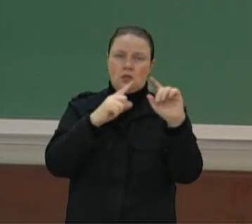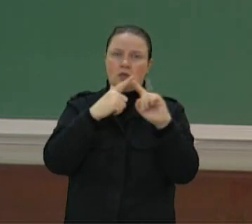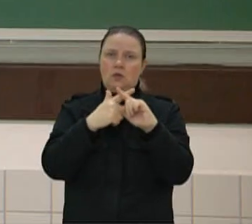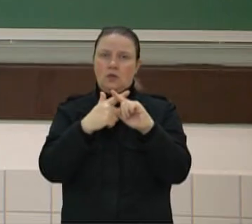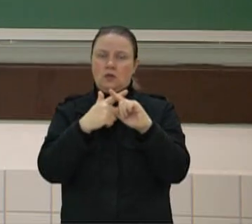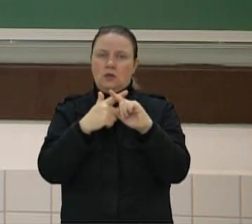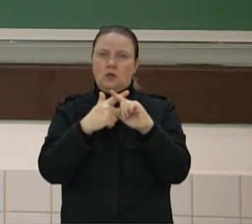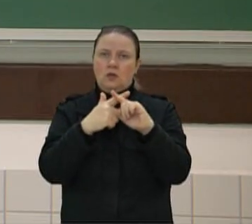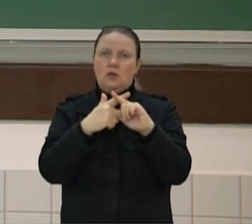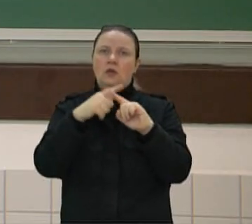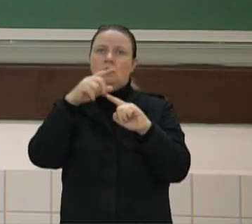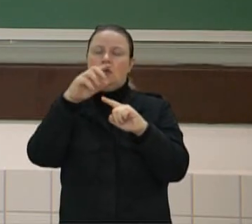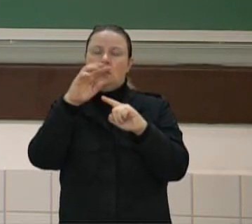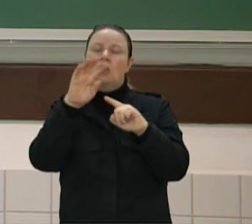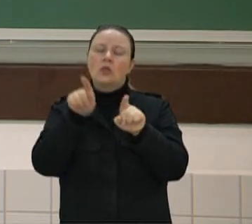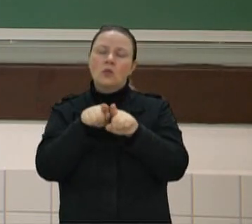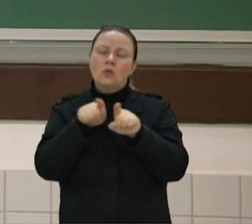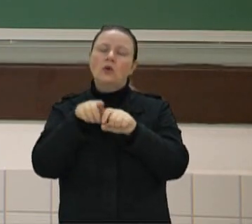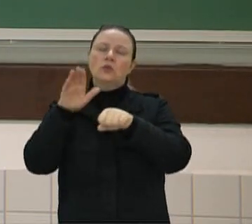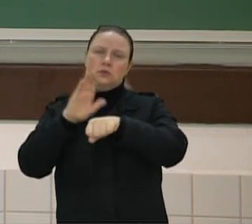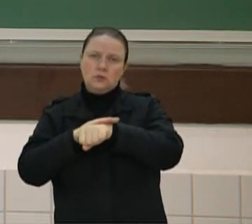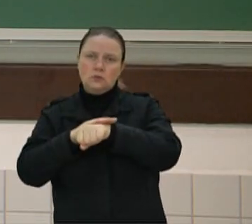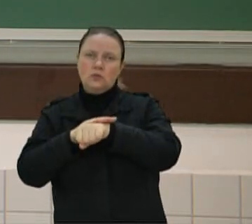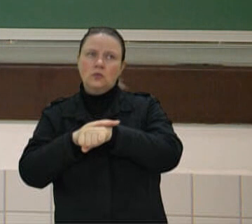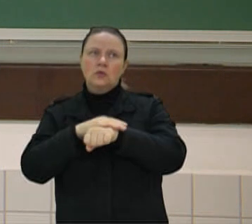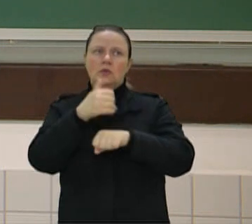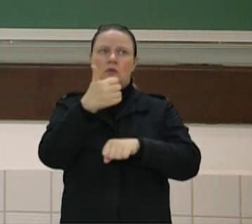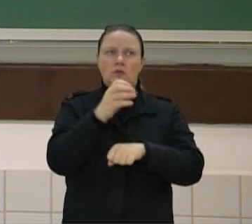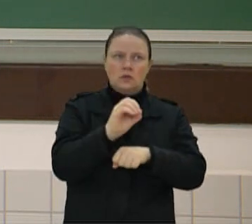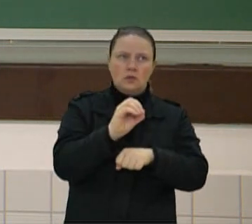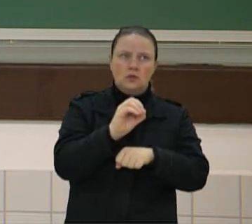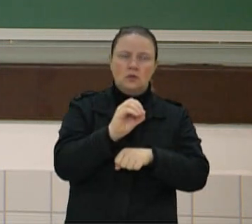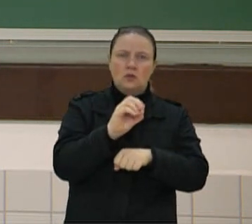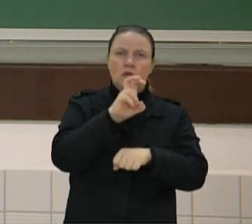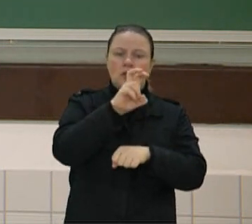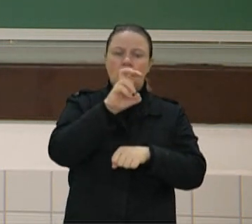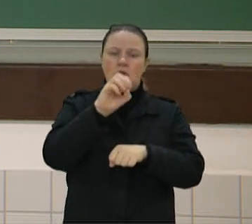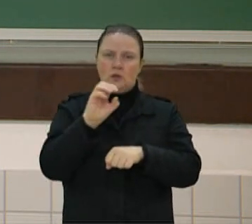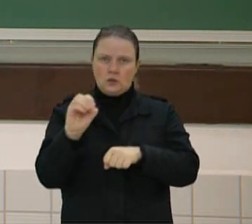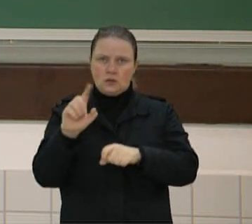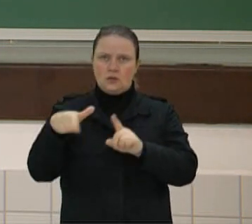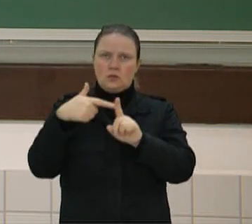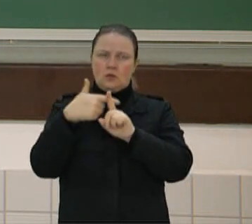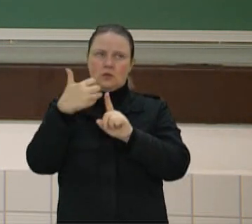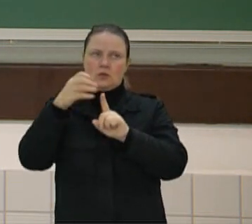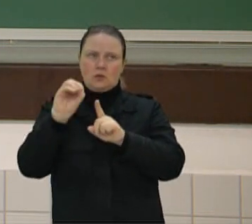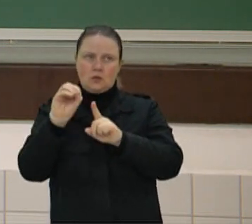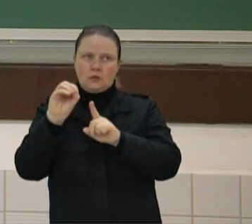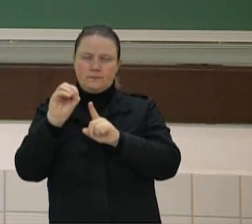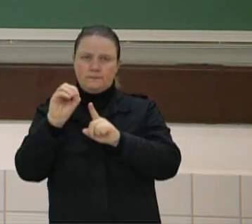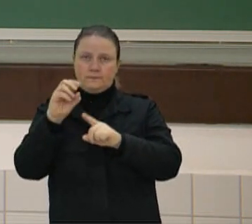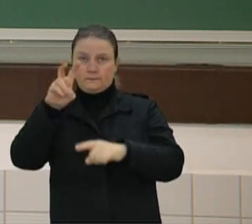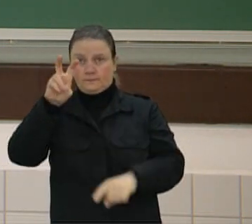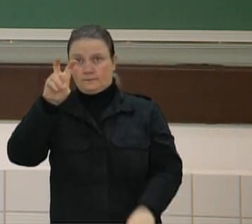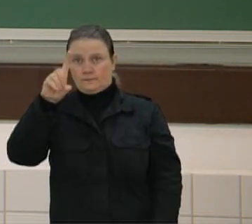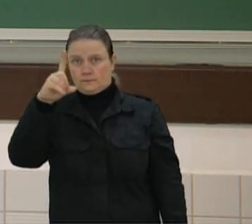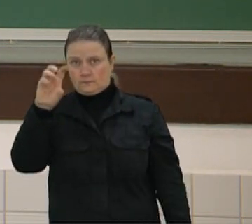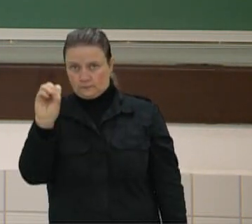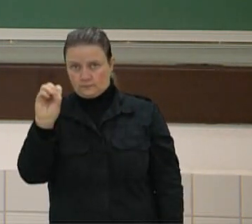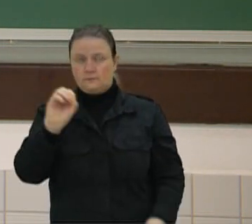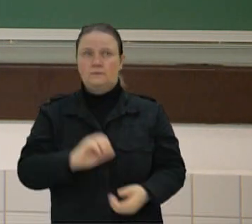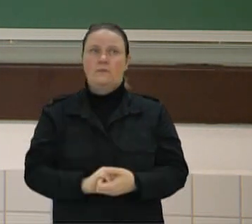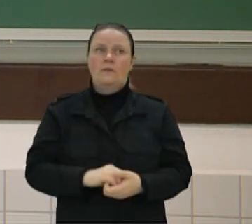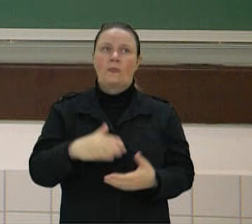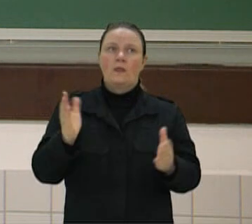tempo. Juros, R$10. Somo com o meu capital, 510. Beleza? Olha só,